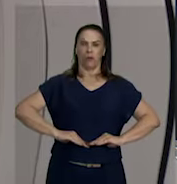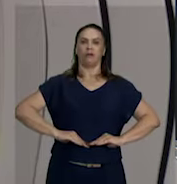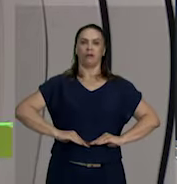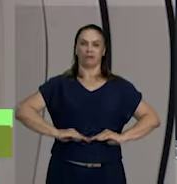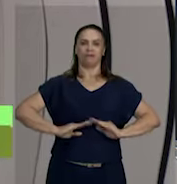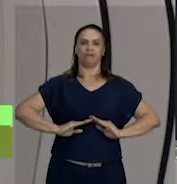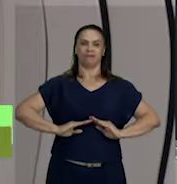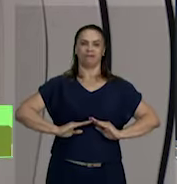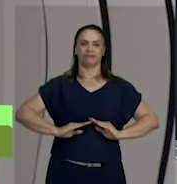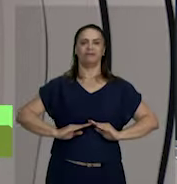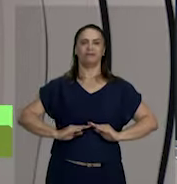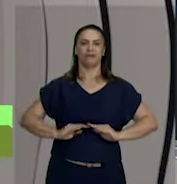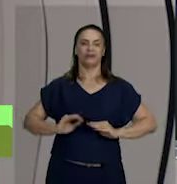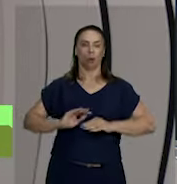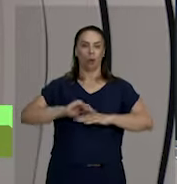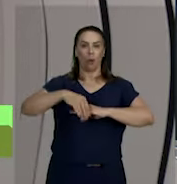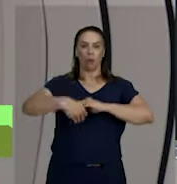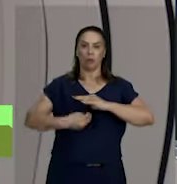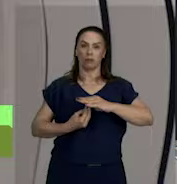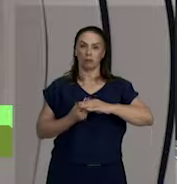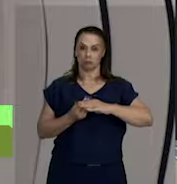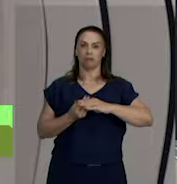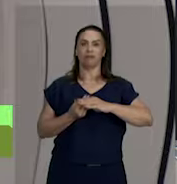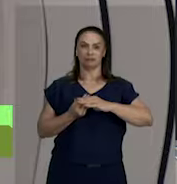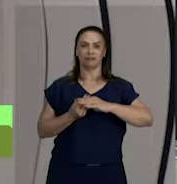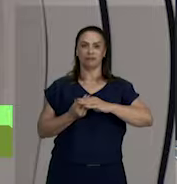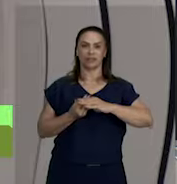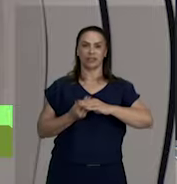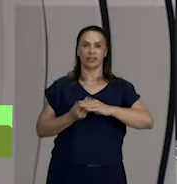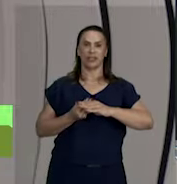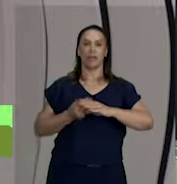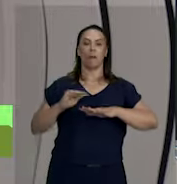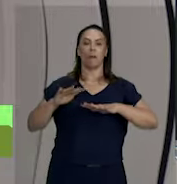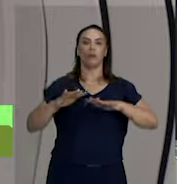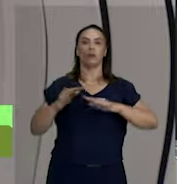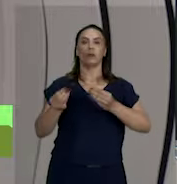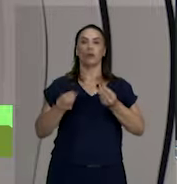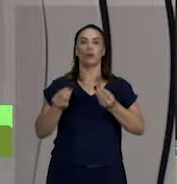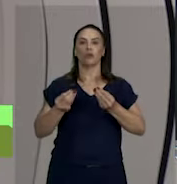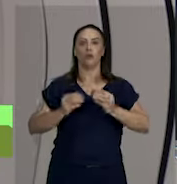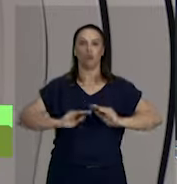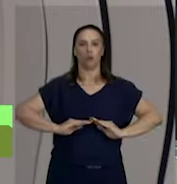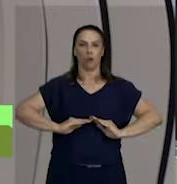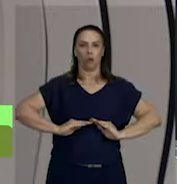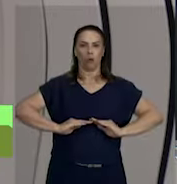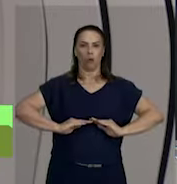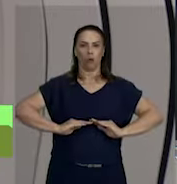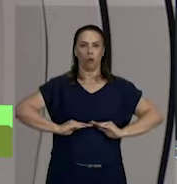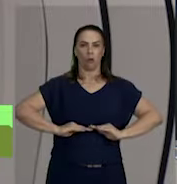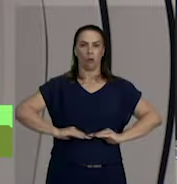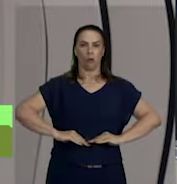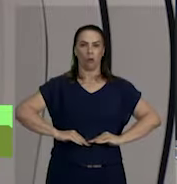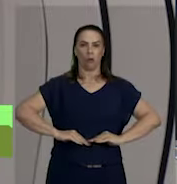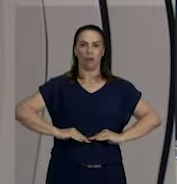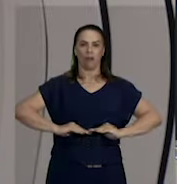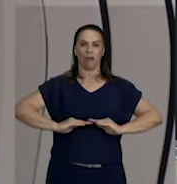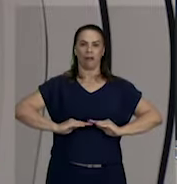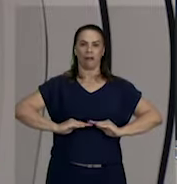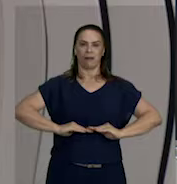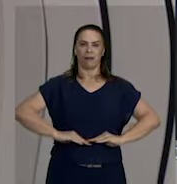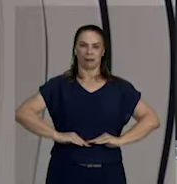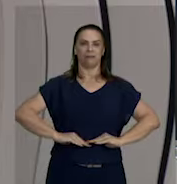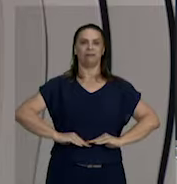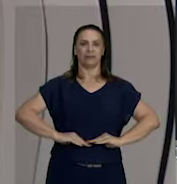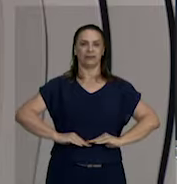diafragma, ele vai fazer um movimento permitindo, né? Com que a pressão atmosférica com a pressão interna do nosso corpo